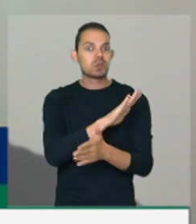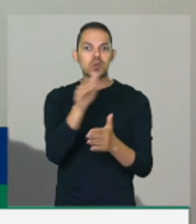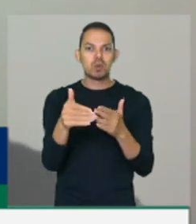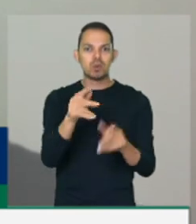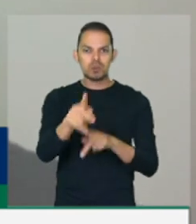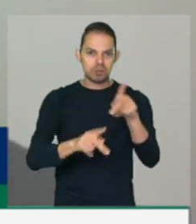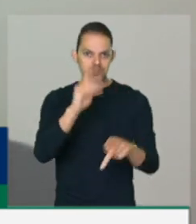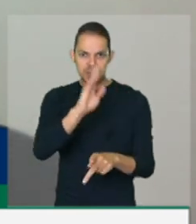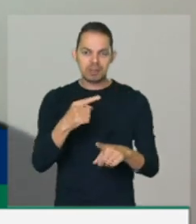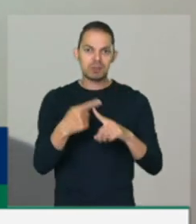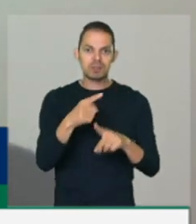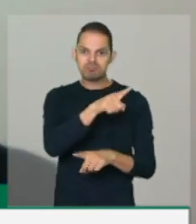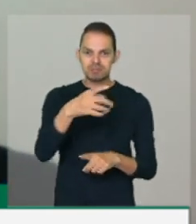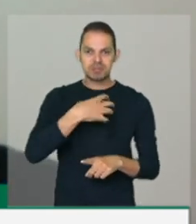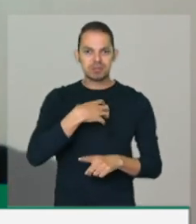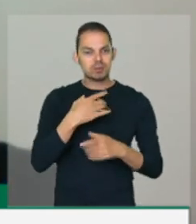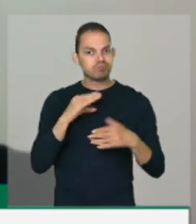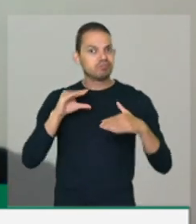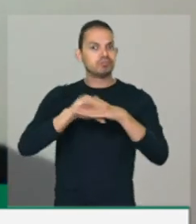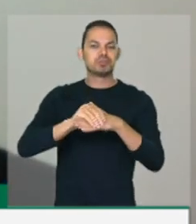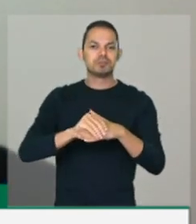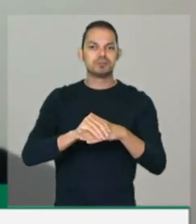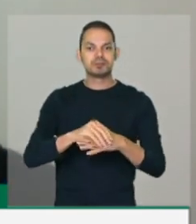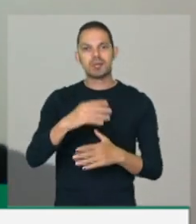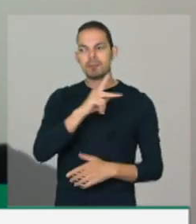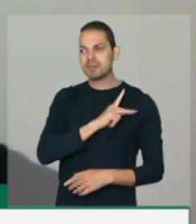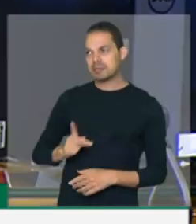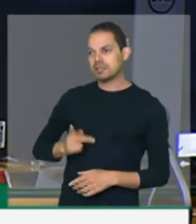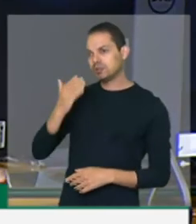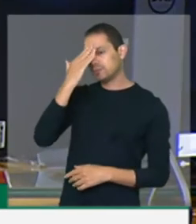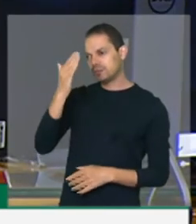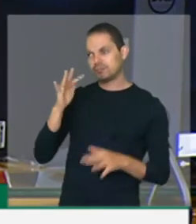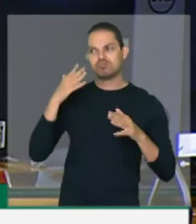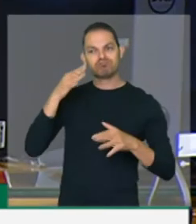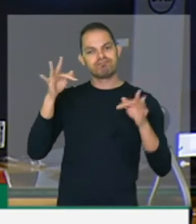assim por dizer. É isso que eu tinha a dizer, presidente. Muito obrigado.